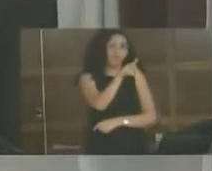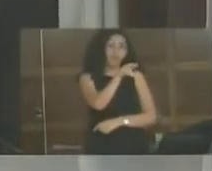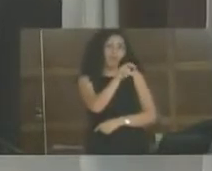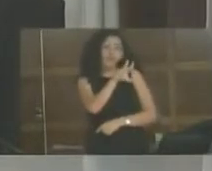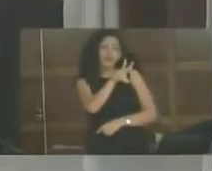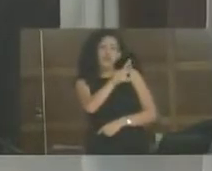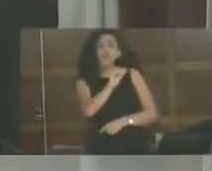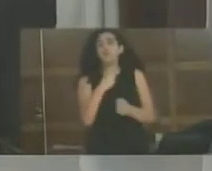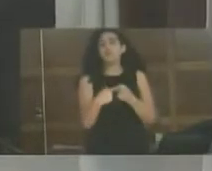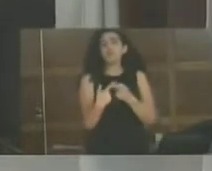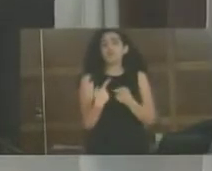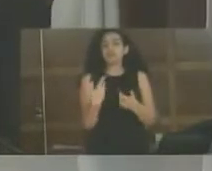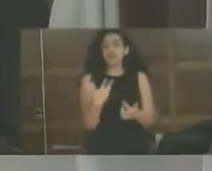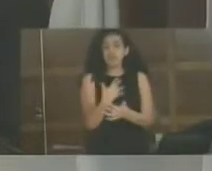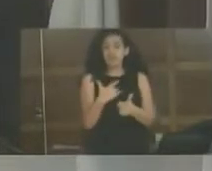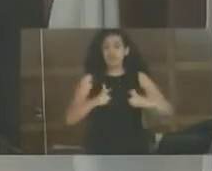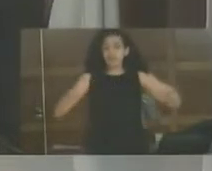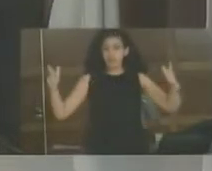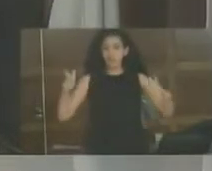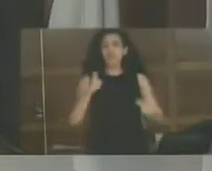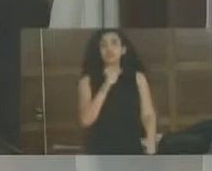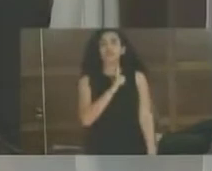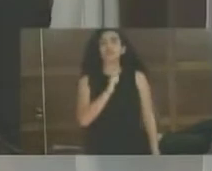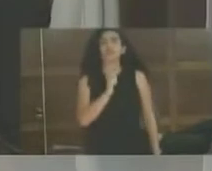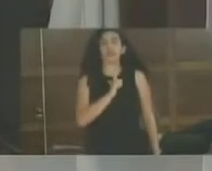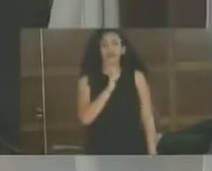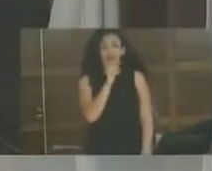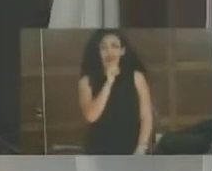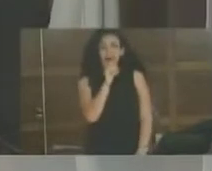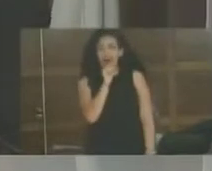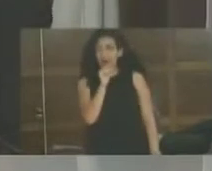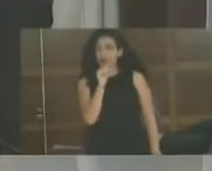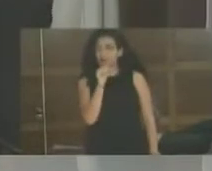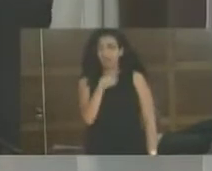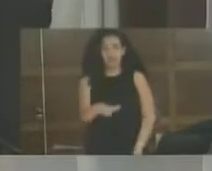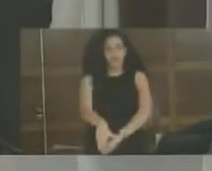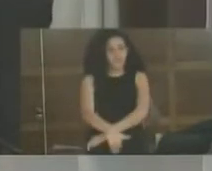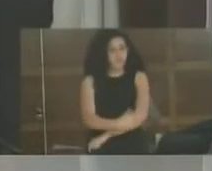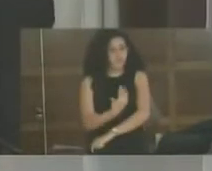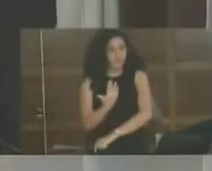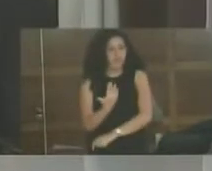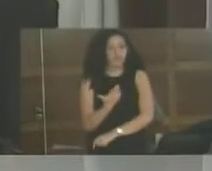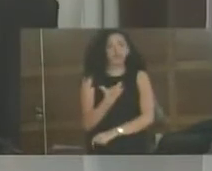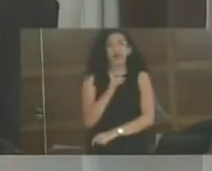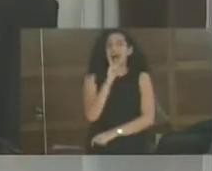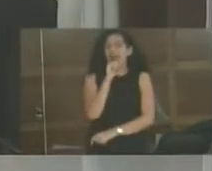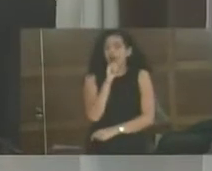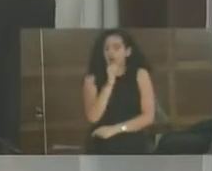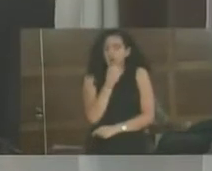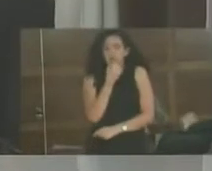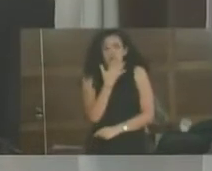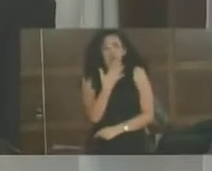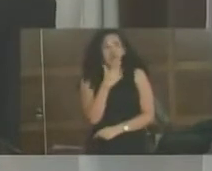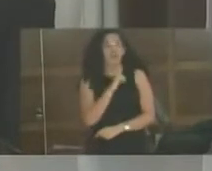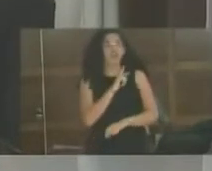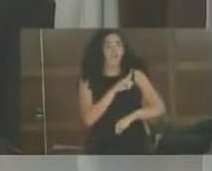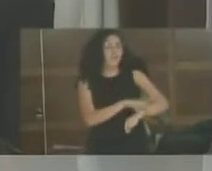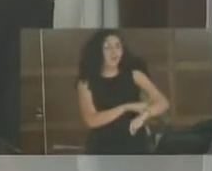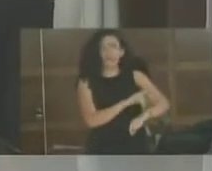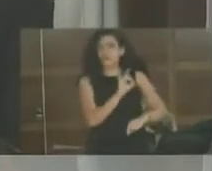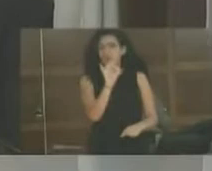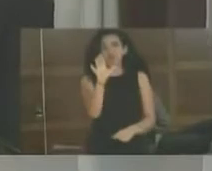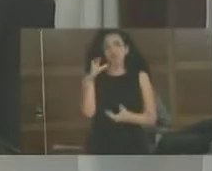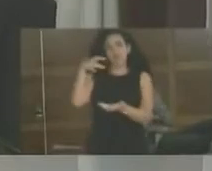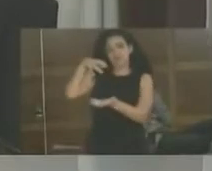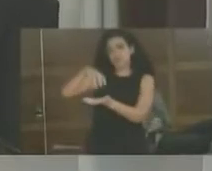cidades mais desenvolvidas, tem cidade aí que você vai e tem bebedouro público, pô. Você bebe uma aguinha gelada, tem um banheiro público. Não é só no centro